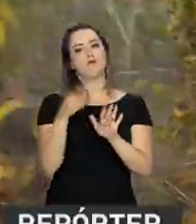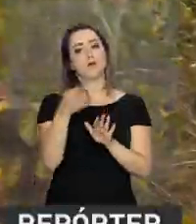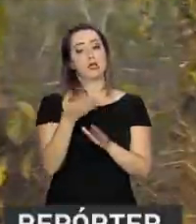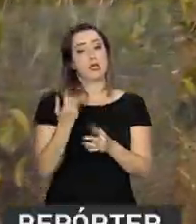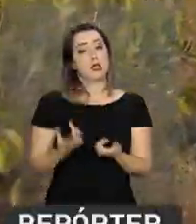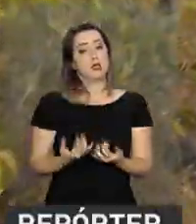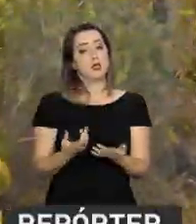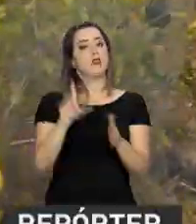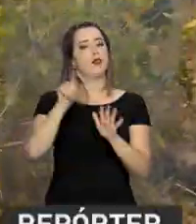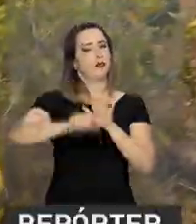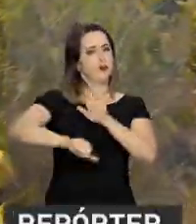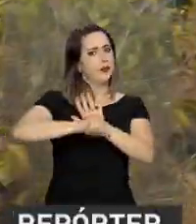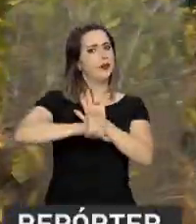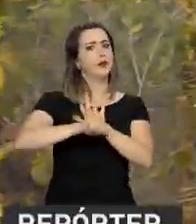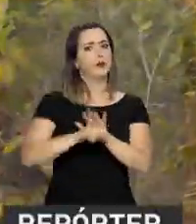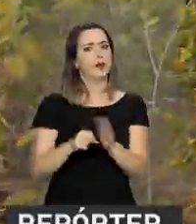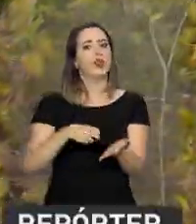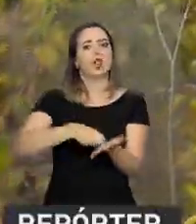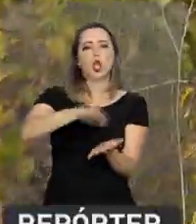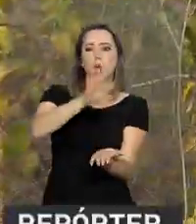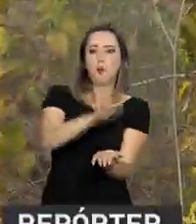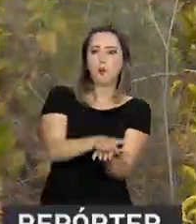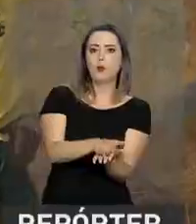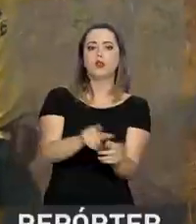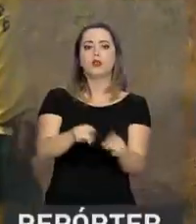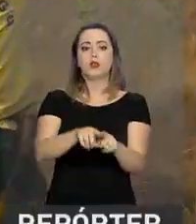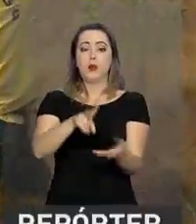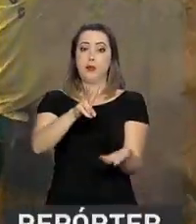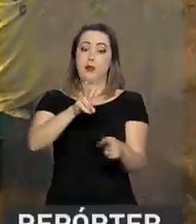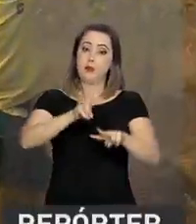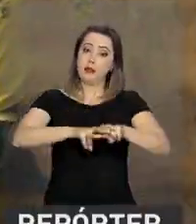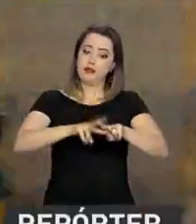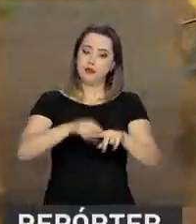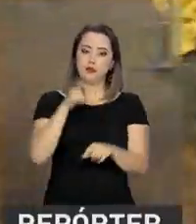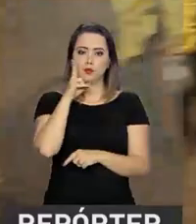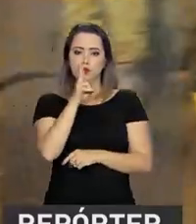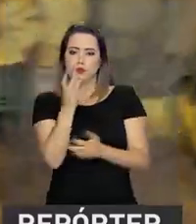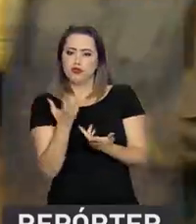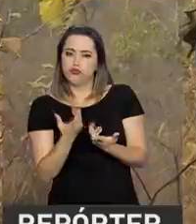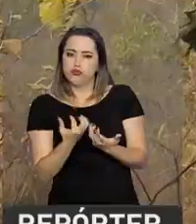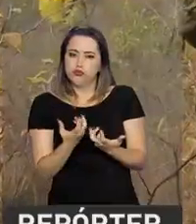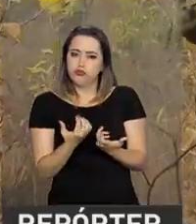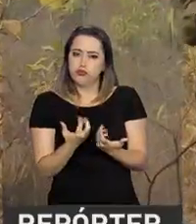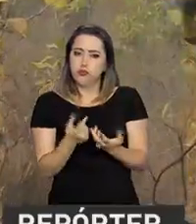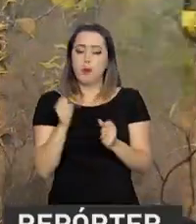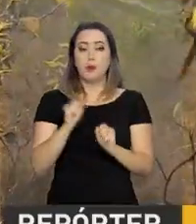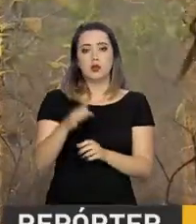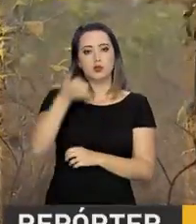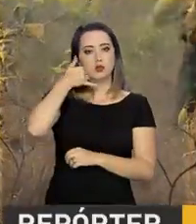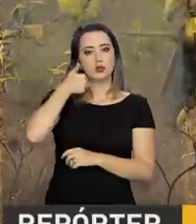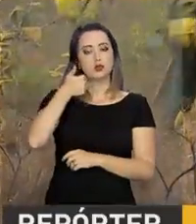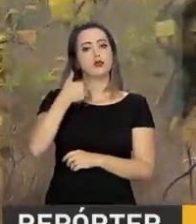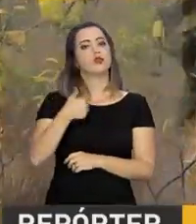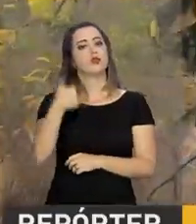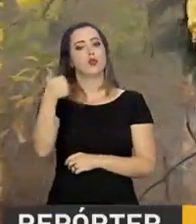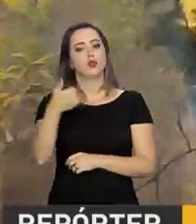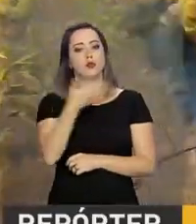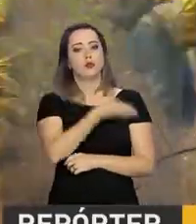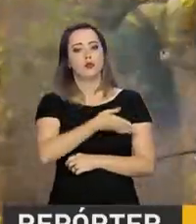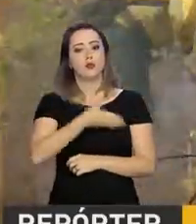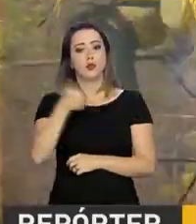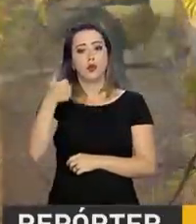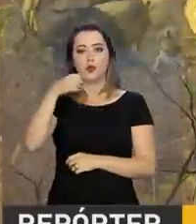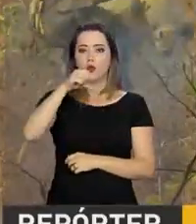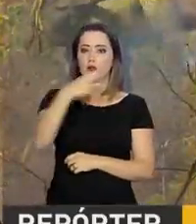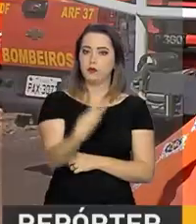Causar incêndio é crime e pode gerar multas e até prisão. E se você avistar alguma queimada, pode ligar para os bombeiros no telefone